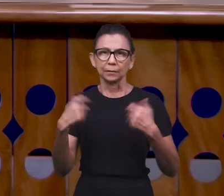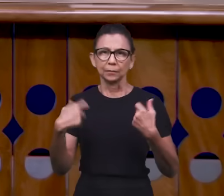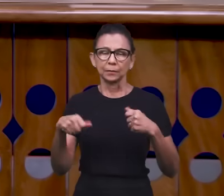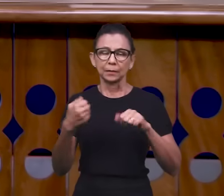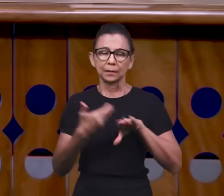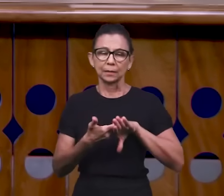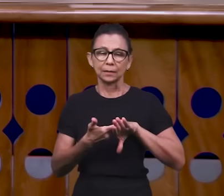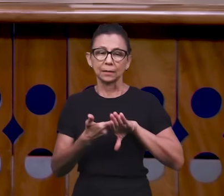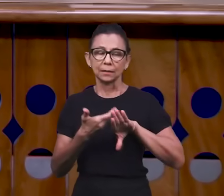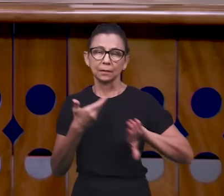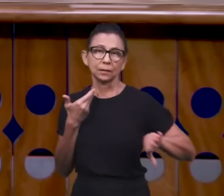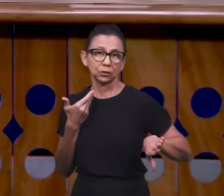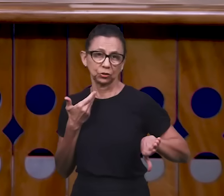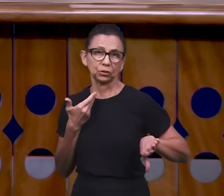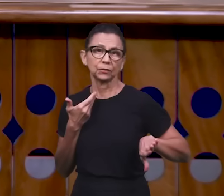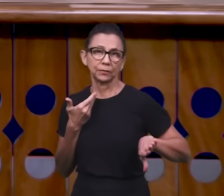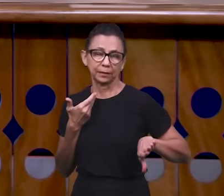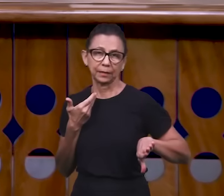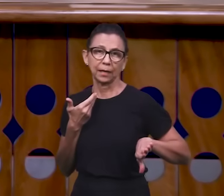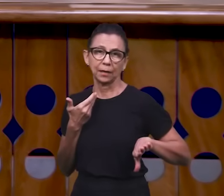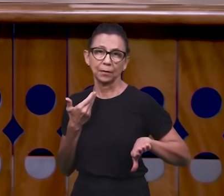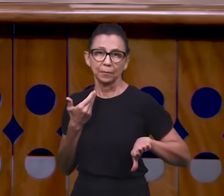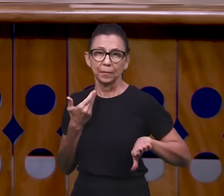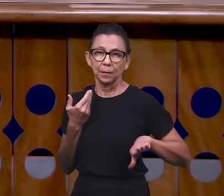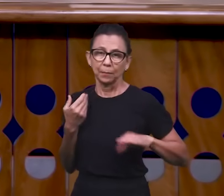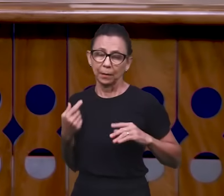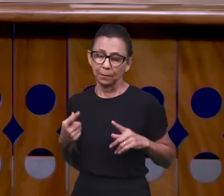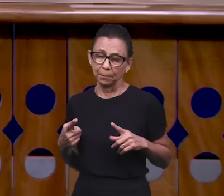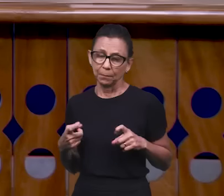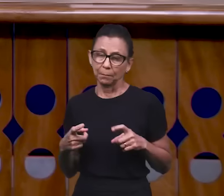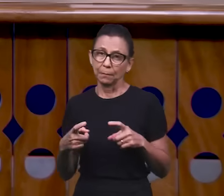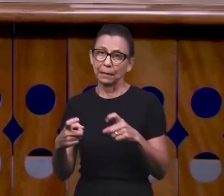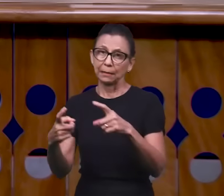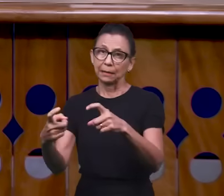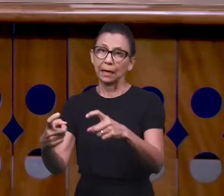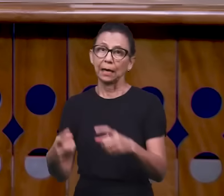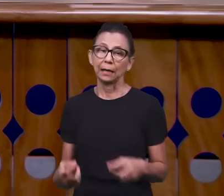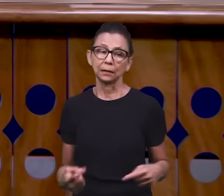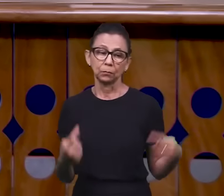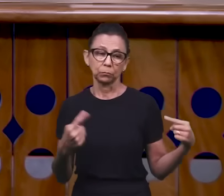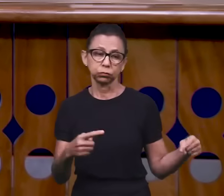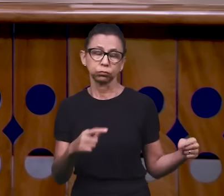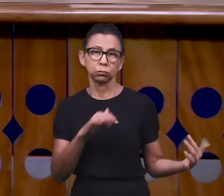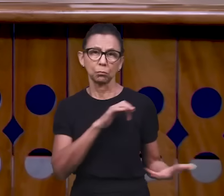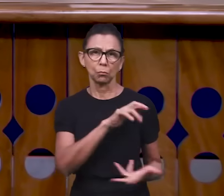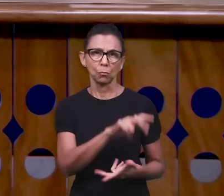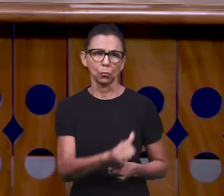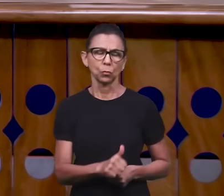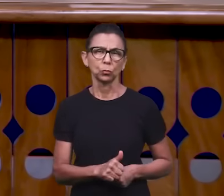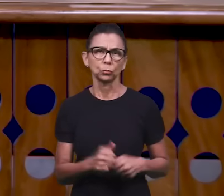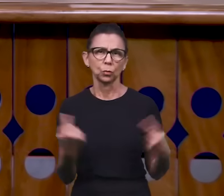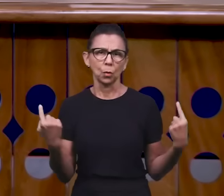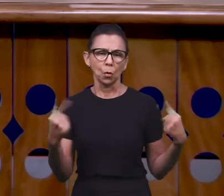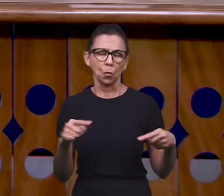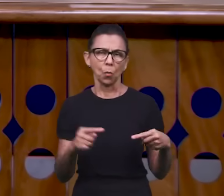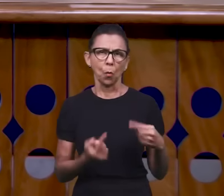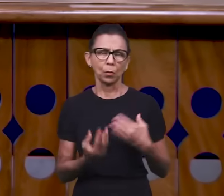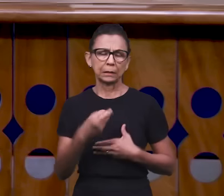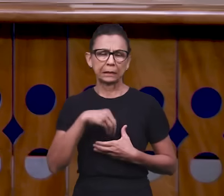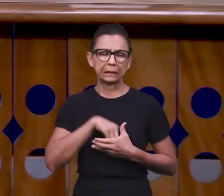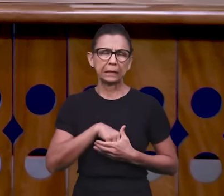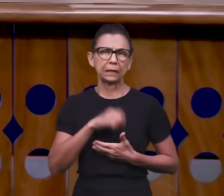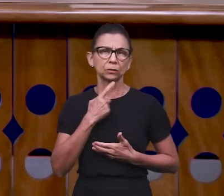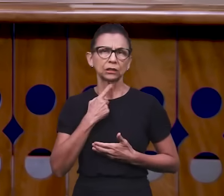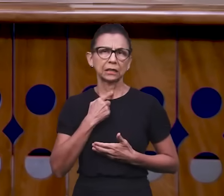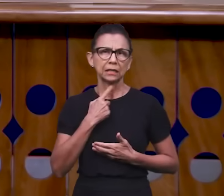está relacionada a um povo preparado para a batalha contra o mundo, a batalha contra a carne. Então, um